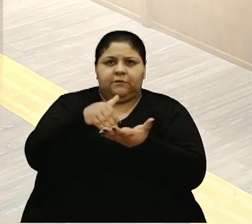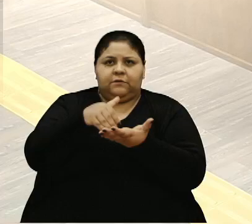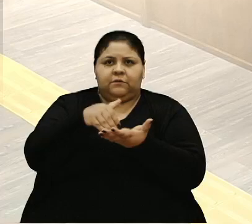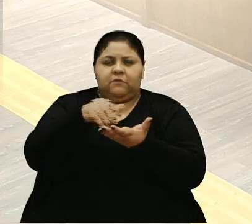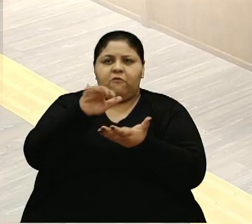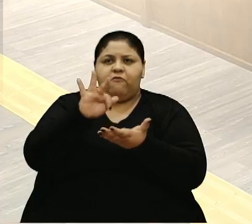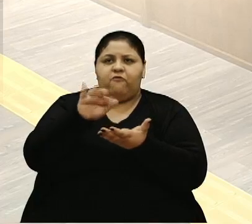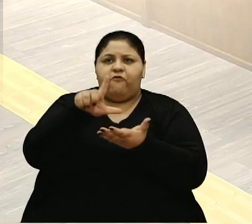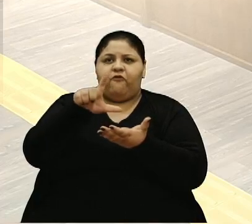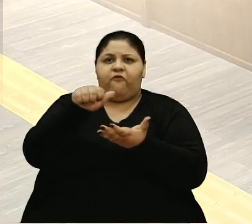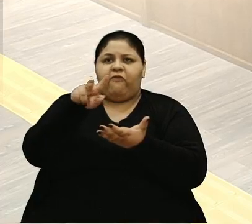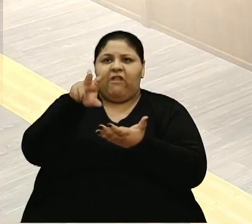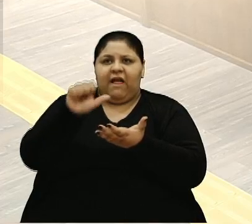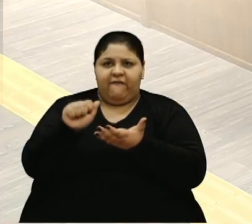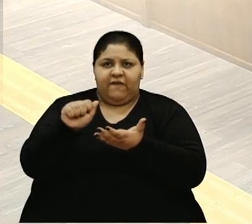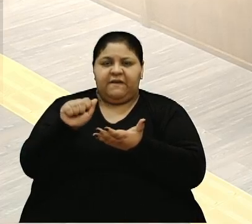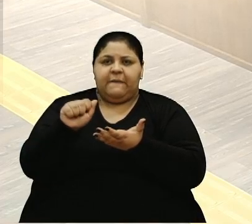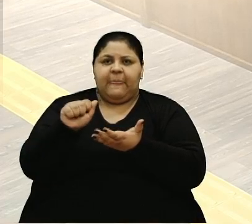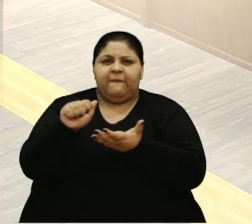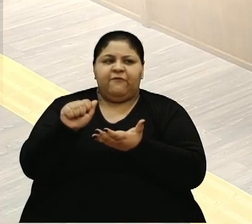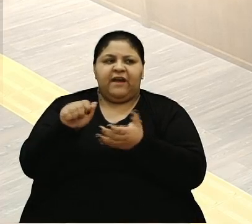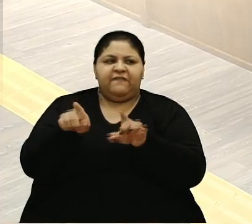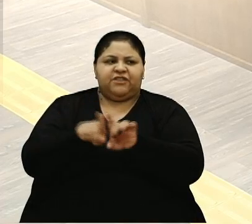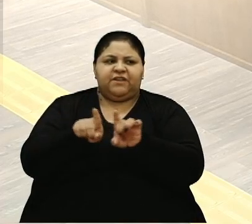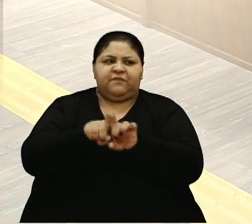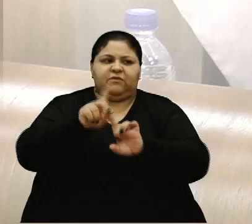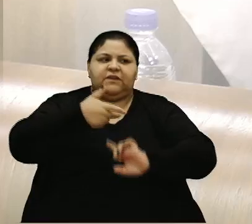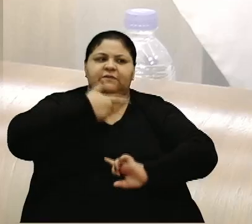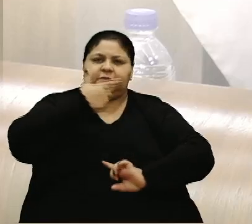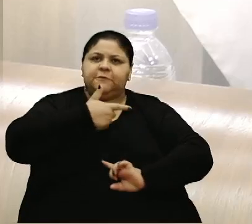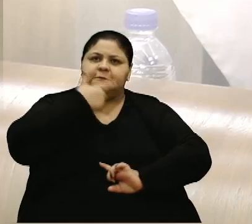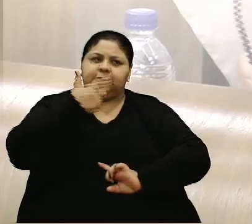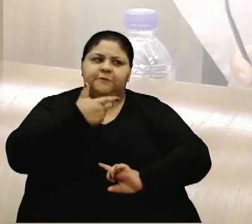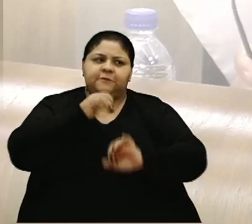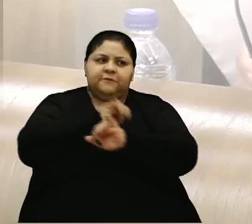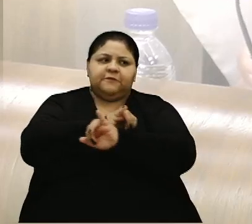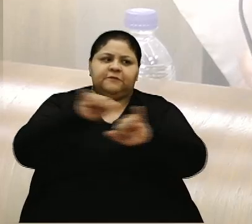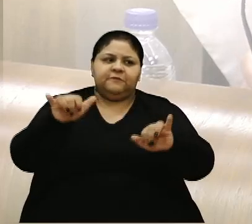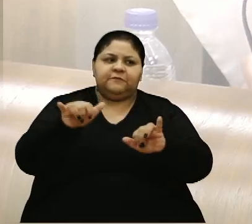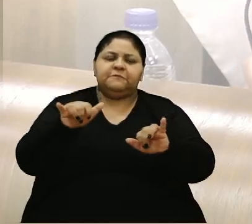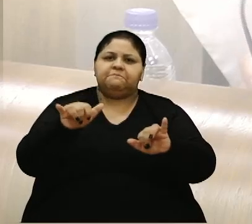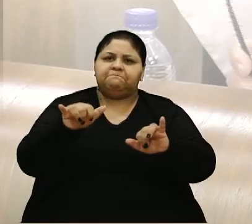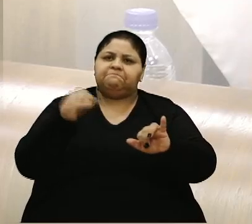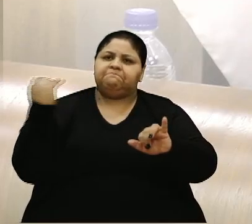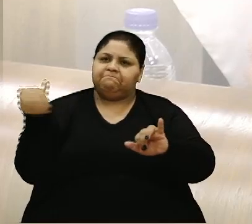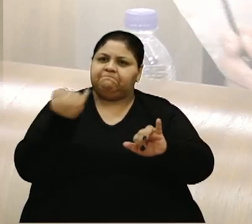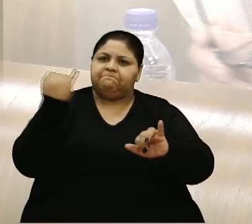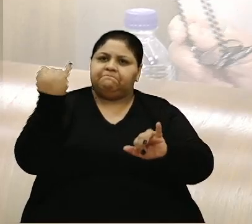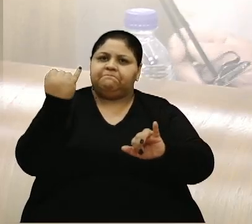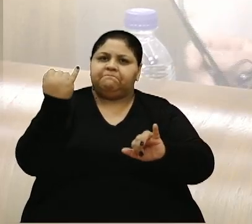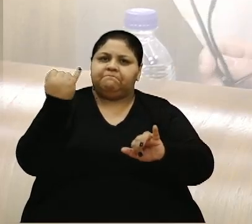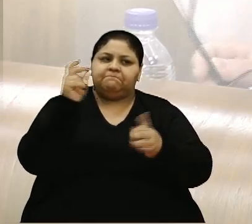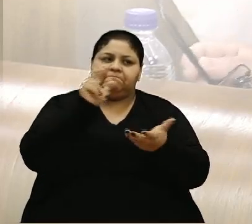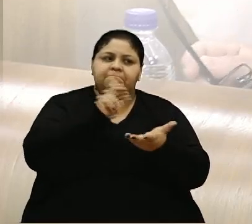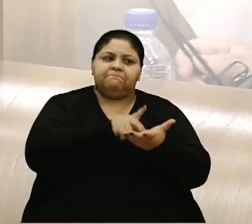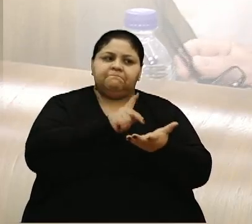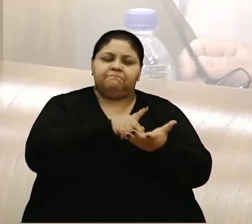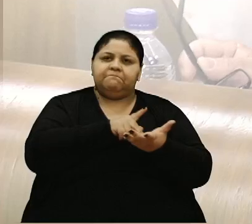Vergani e ela me falou dessa notícia tão importante. Na verdade,